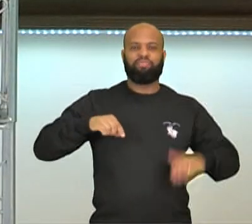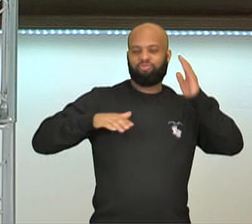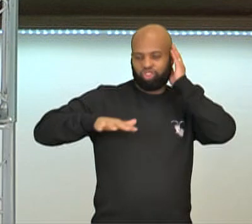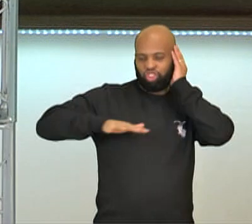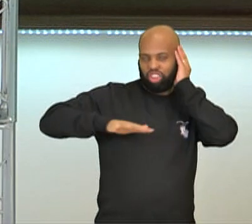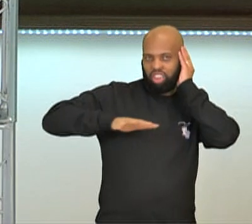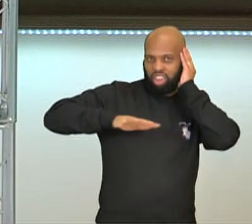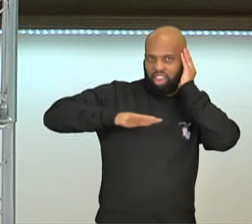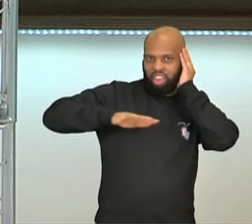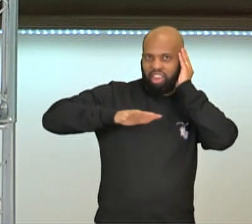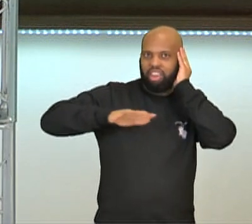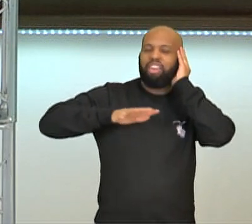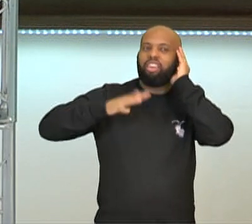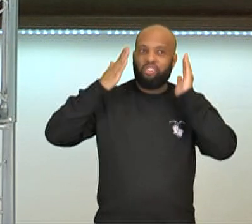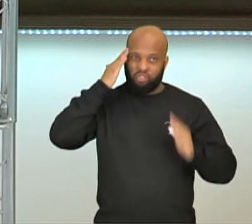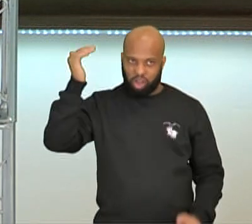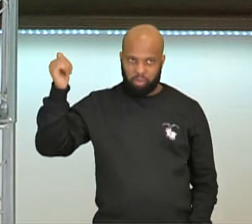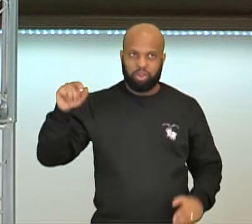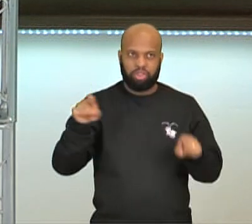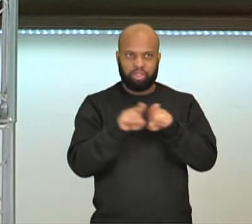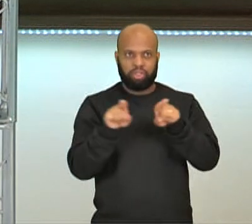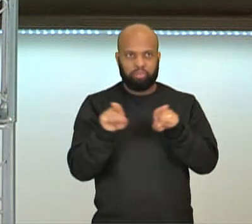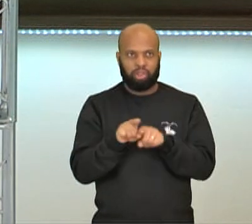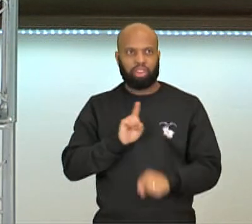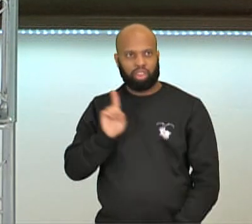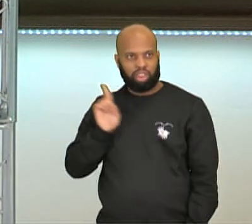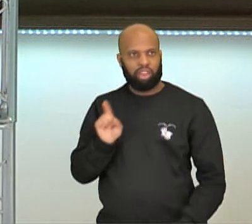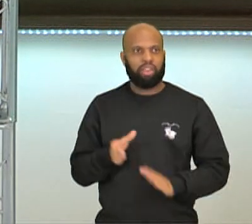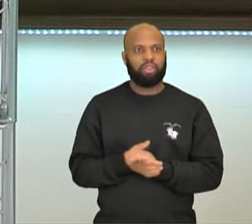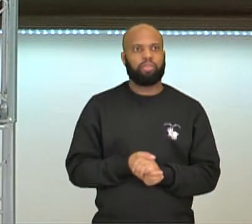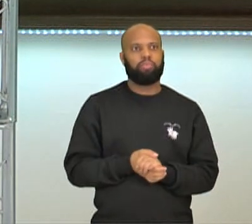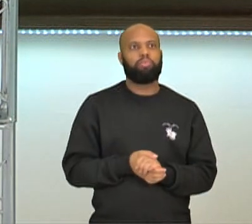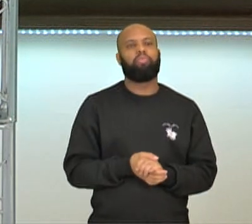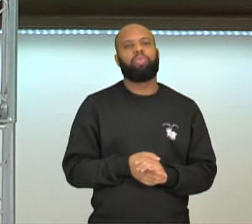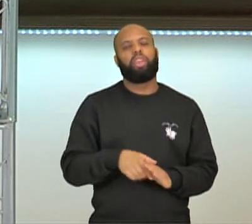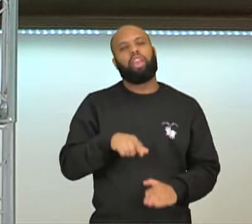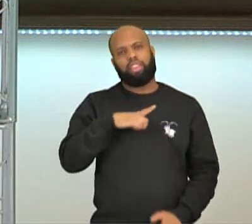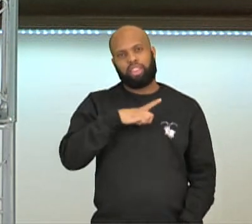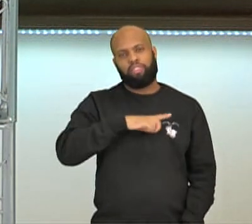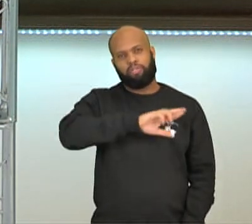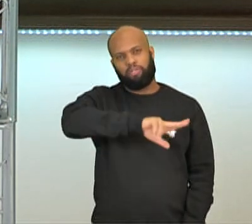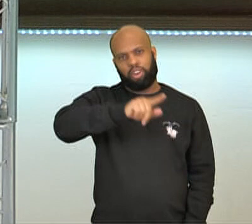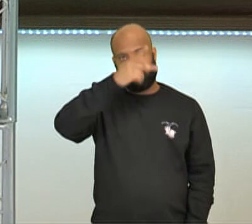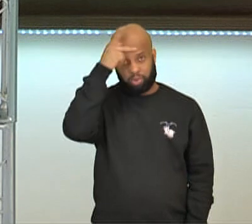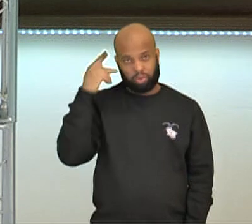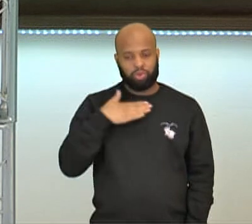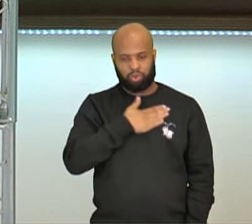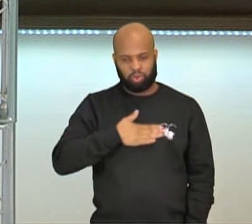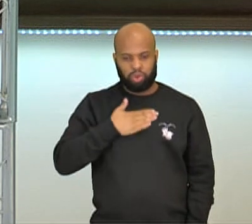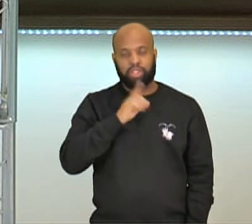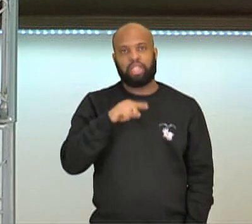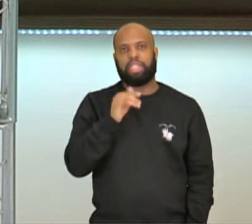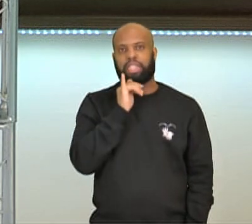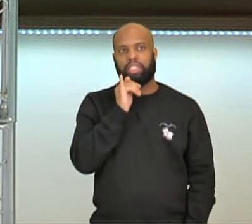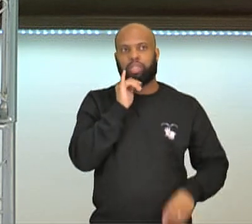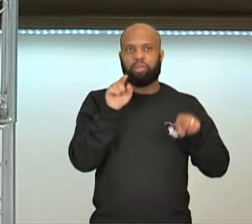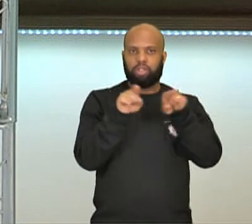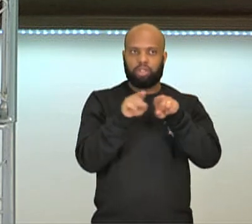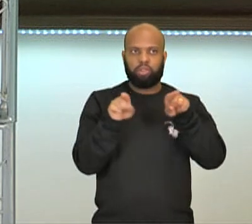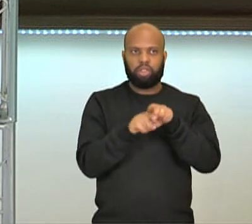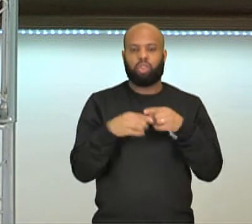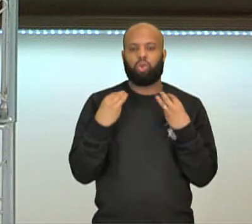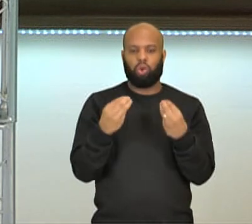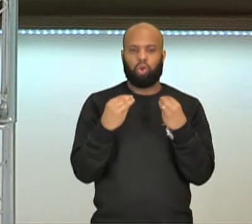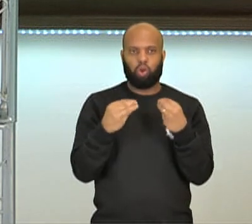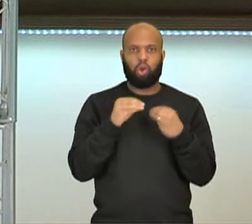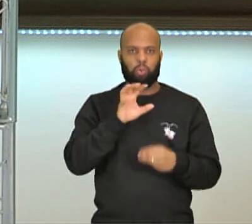em bastante evidência, está em voga esse artista, que muitos gostam, né? Então é só um exemplo de